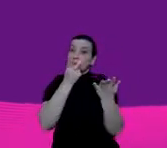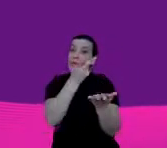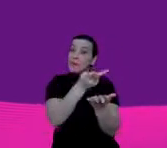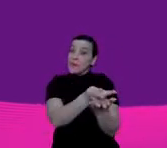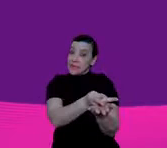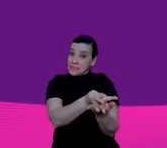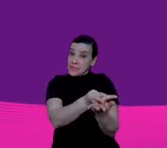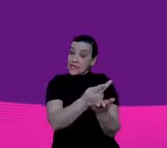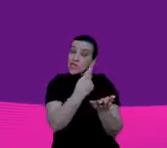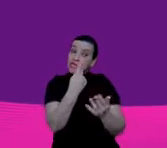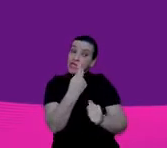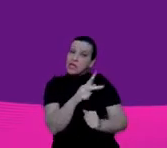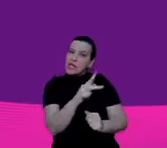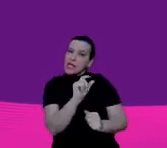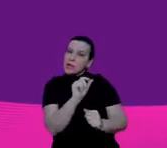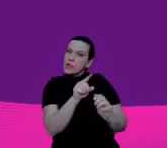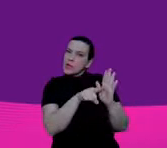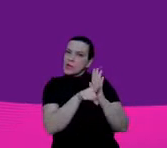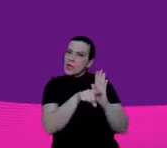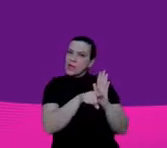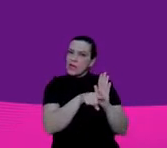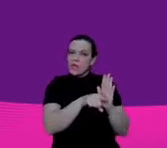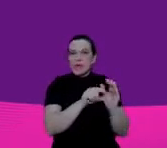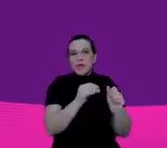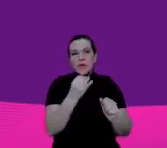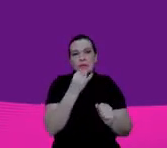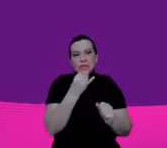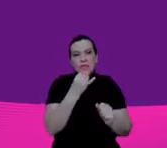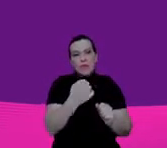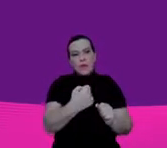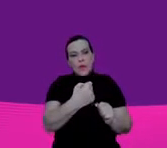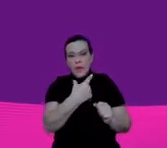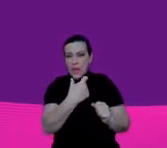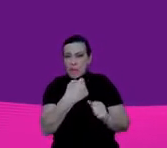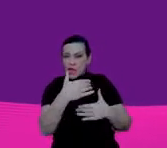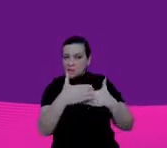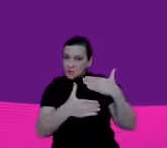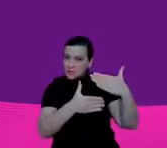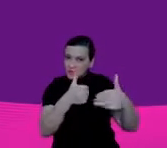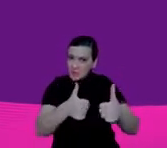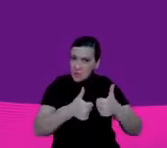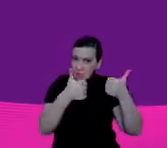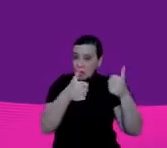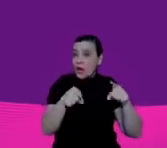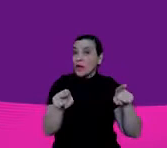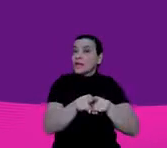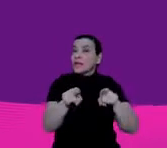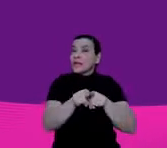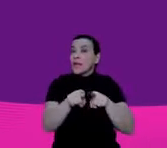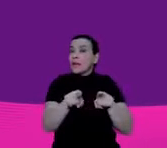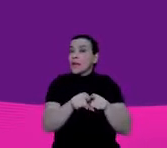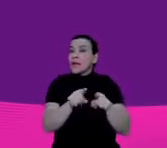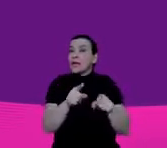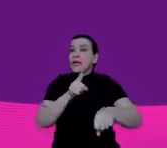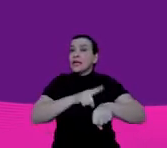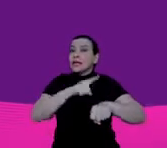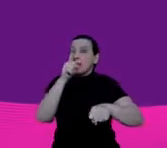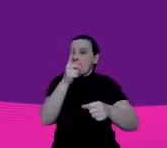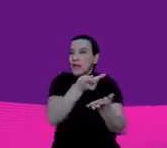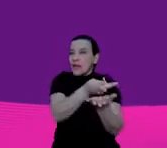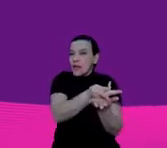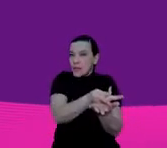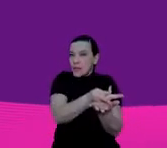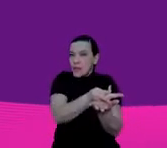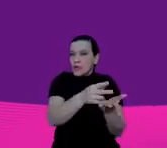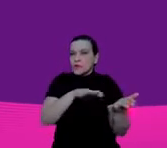favorável ao uso de levodopa, o paciente ter um tremor de repouso, o tremor de repouso eles colocam à parte, porque